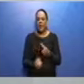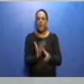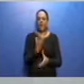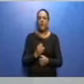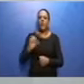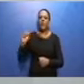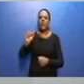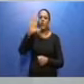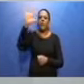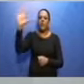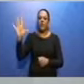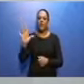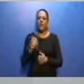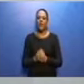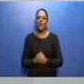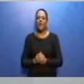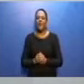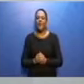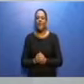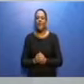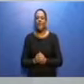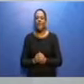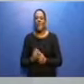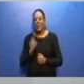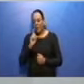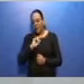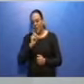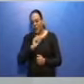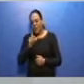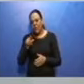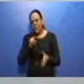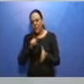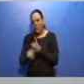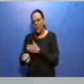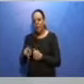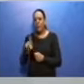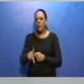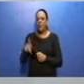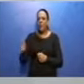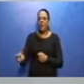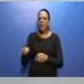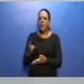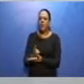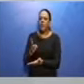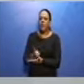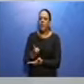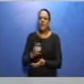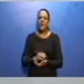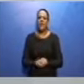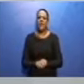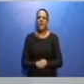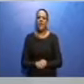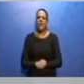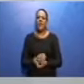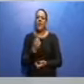tenham compreendido. Qualquer dúvida vocês podem direcionar ao tutor do grupo do WhatsApp da turma de vocês. É isso e bons estudos.